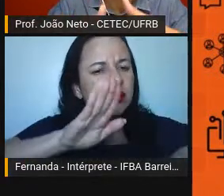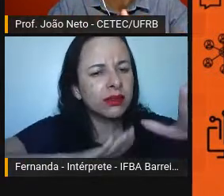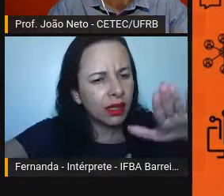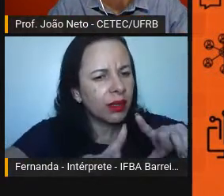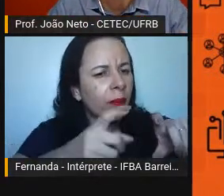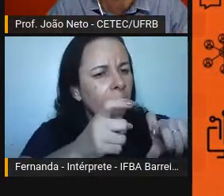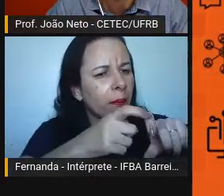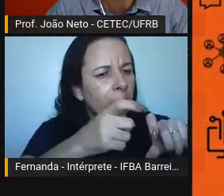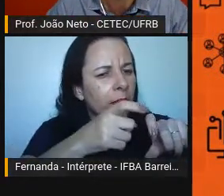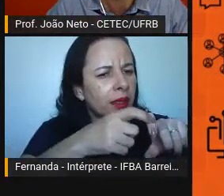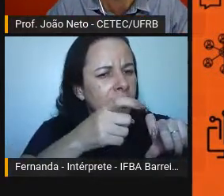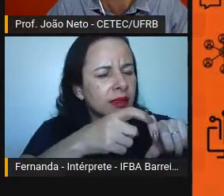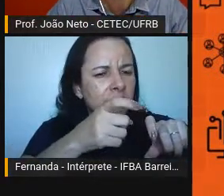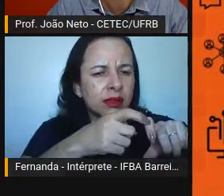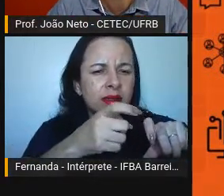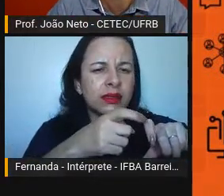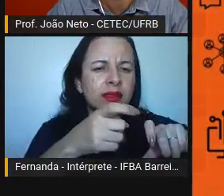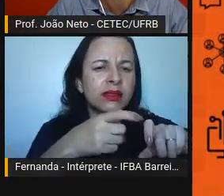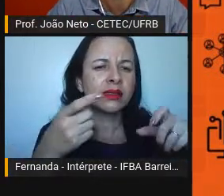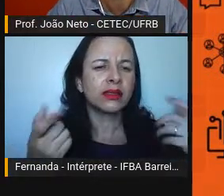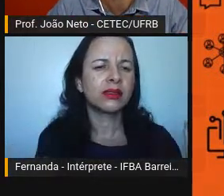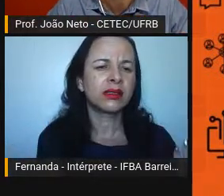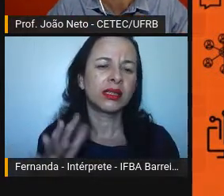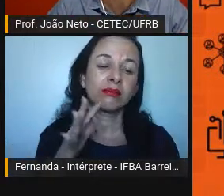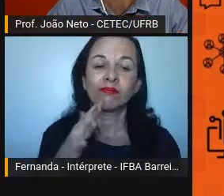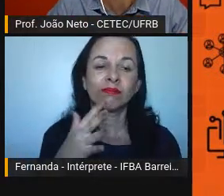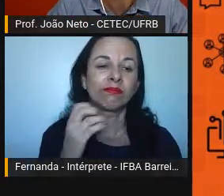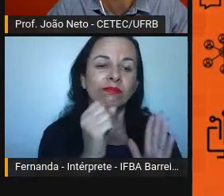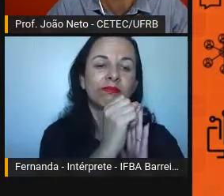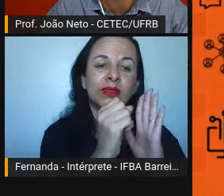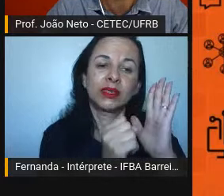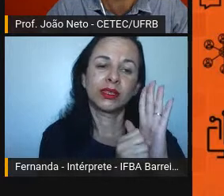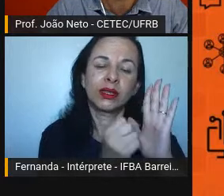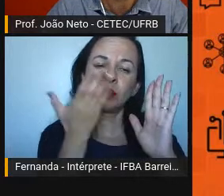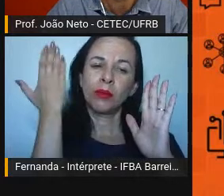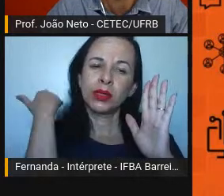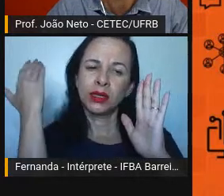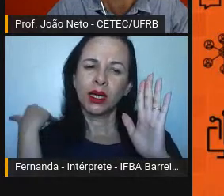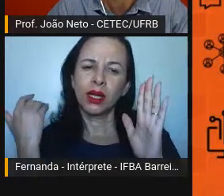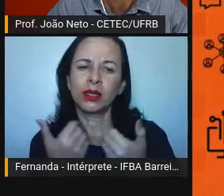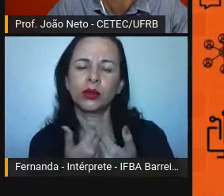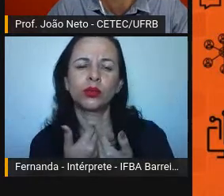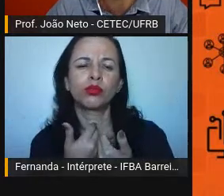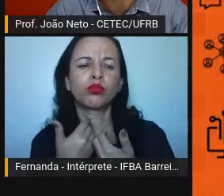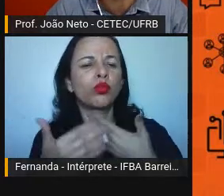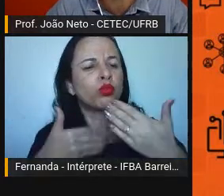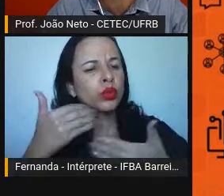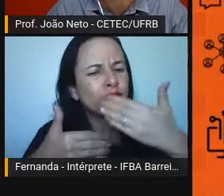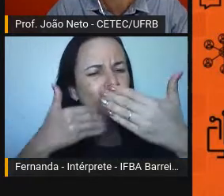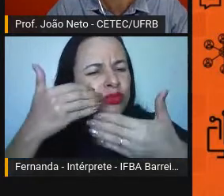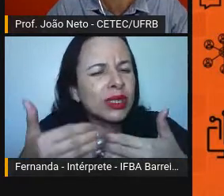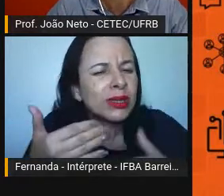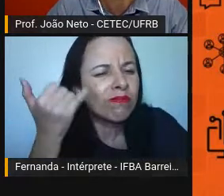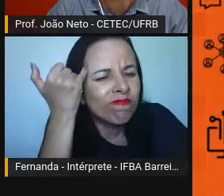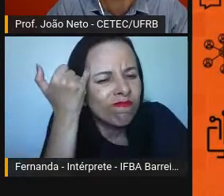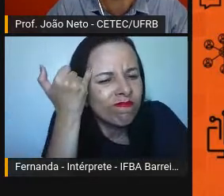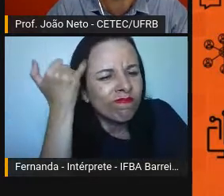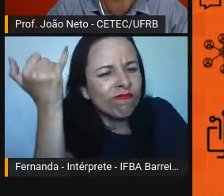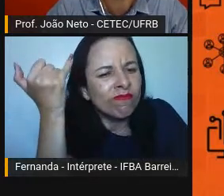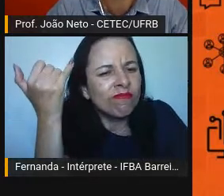bom a meados do século passado começou a se desenvolver uma ideia de que na verdade